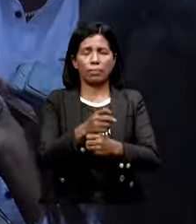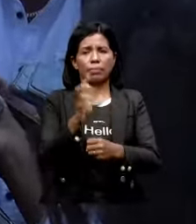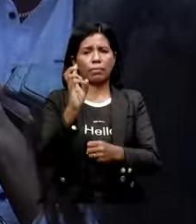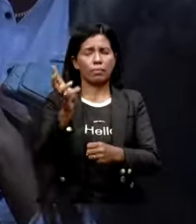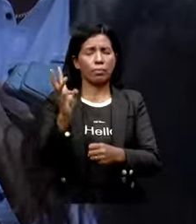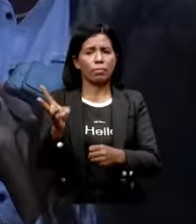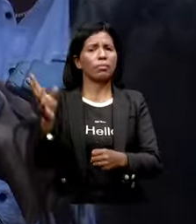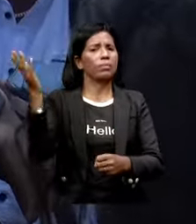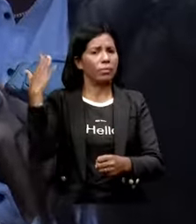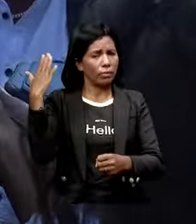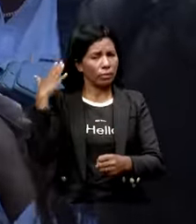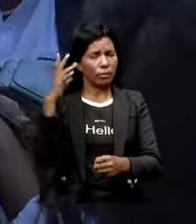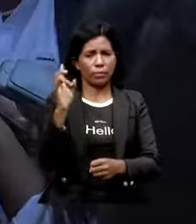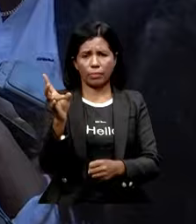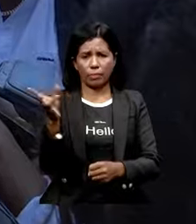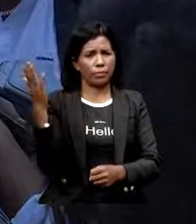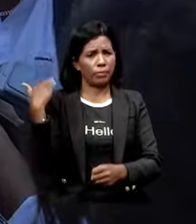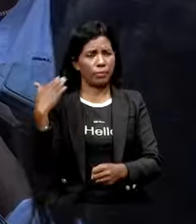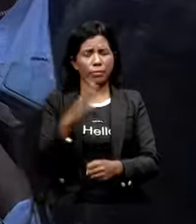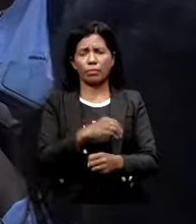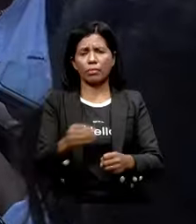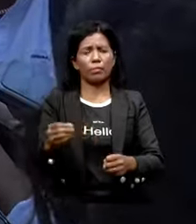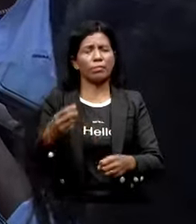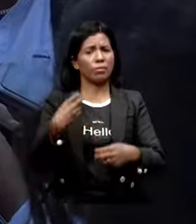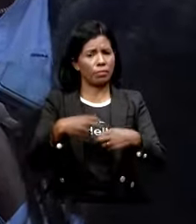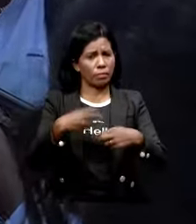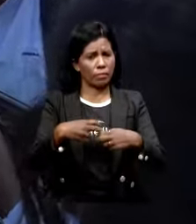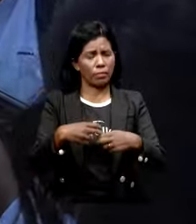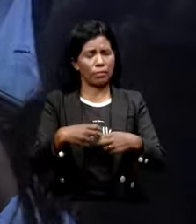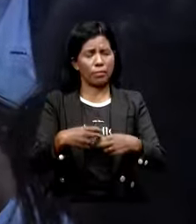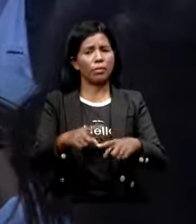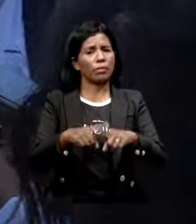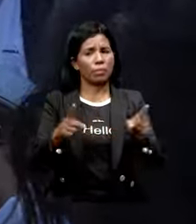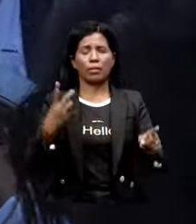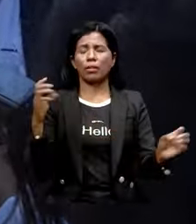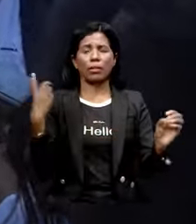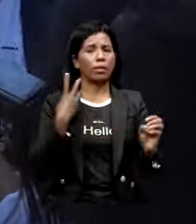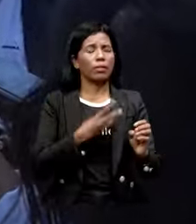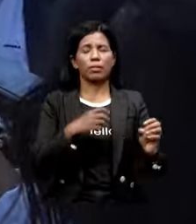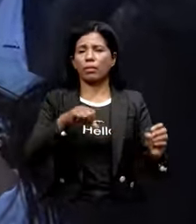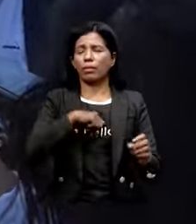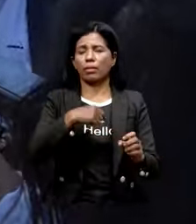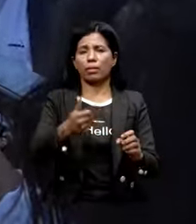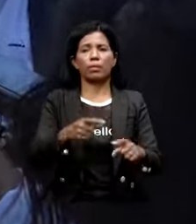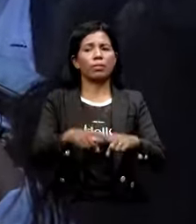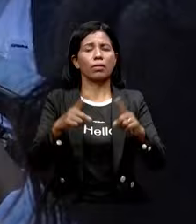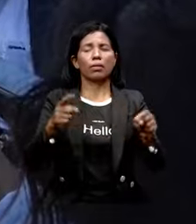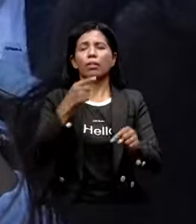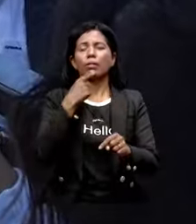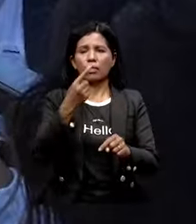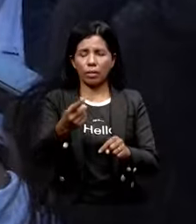Nubá, Hidunulu Nubá, Atli Valita, mas Iné Lós, Atita Gabán, mas Atbelden